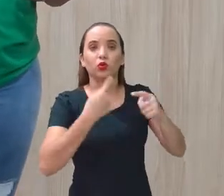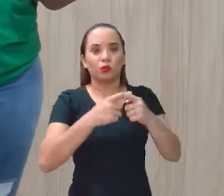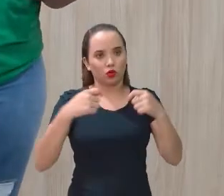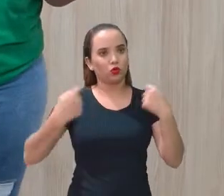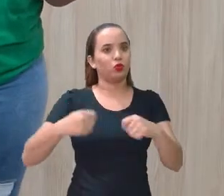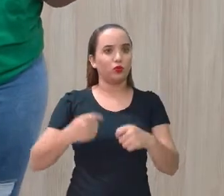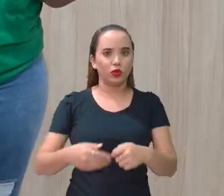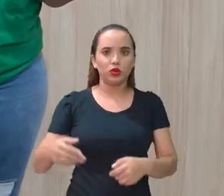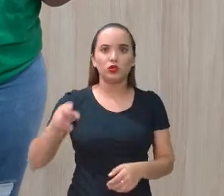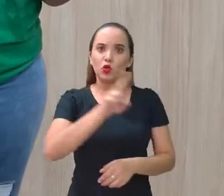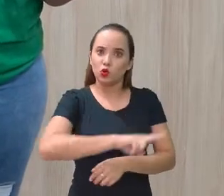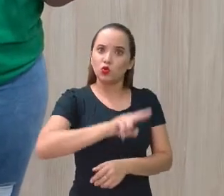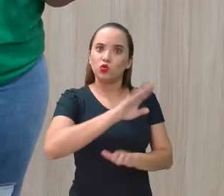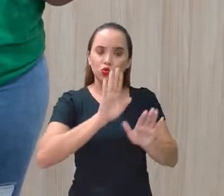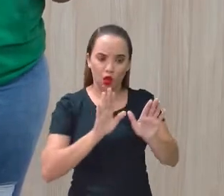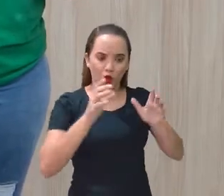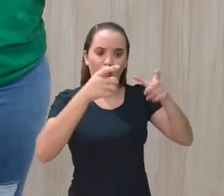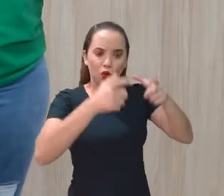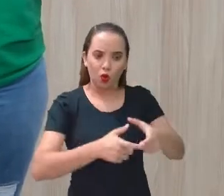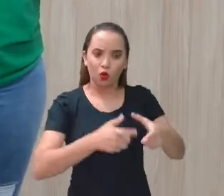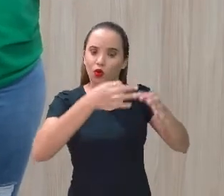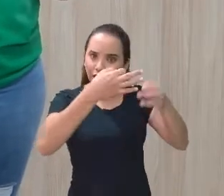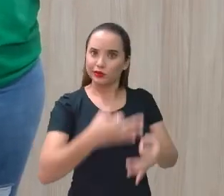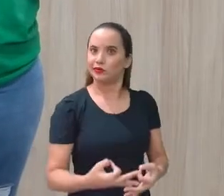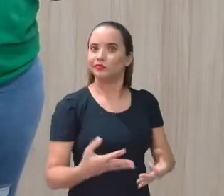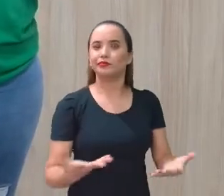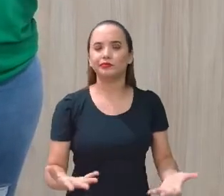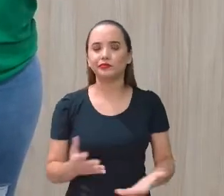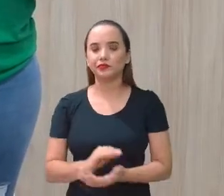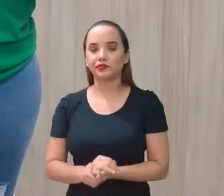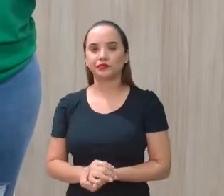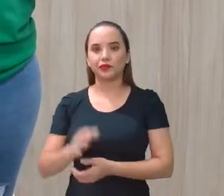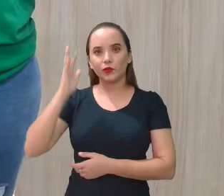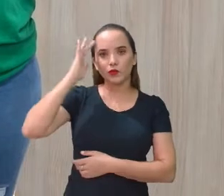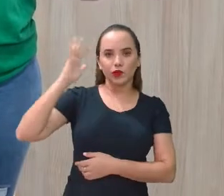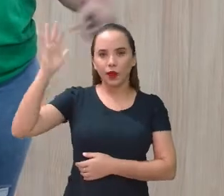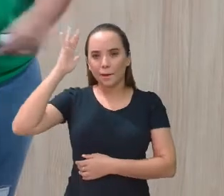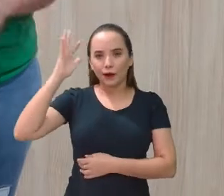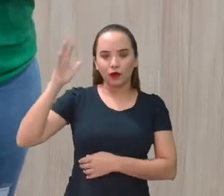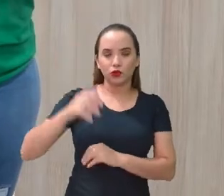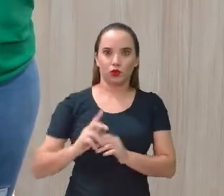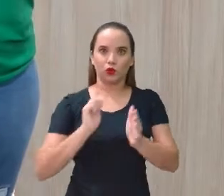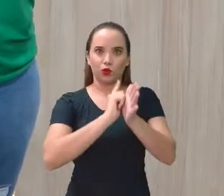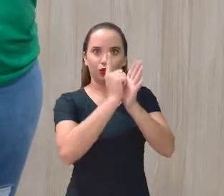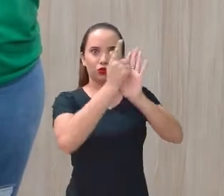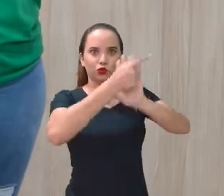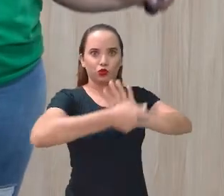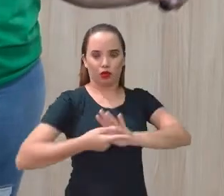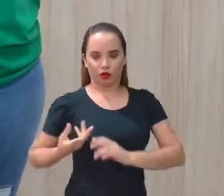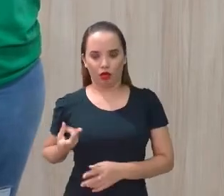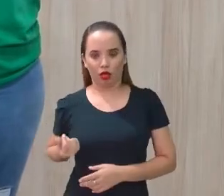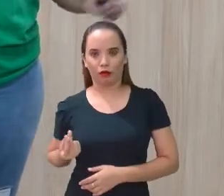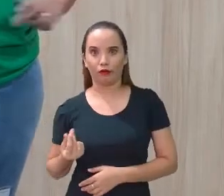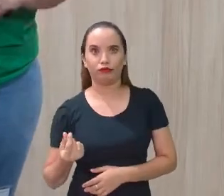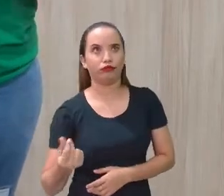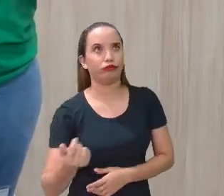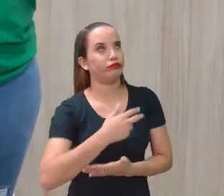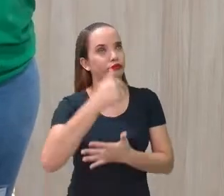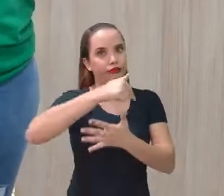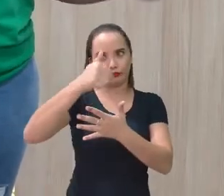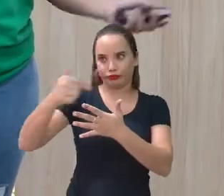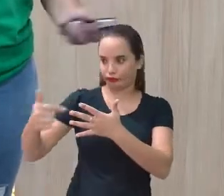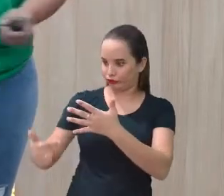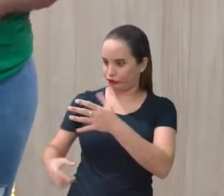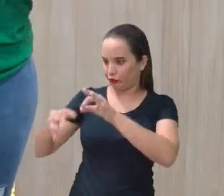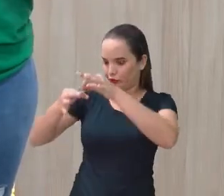família, certo? Imagine que a gente precisasse colocar os gêneros que são, ó, infinitos. Os gêneros textuais, eles